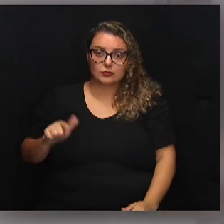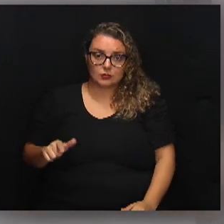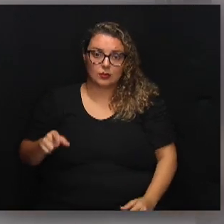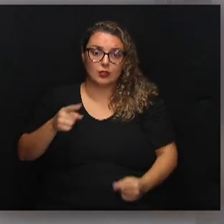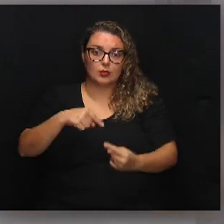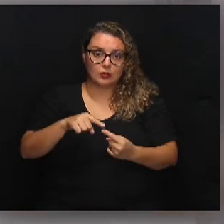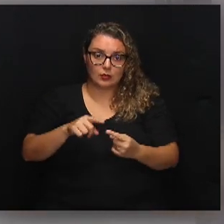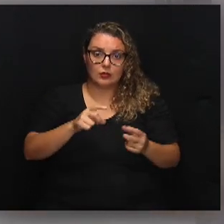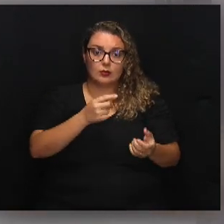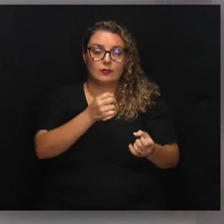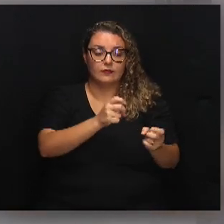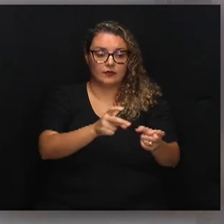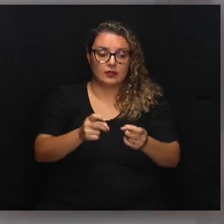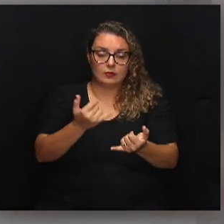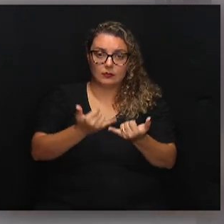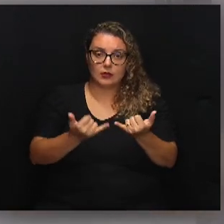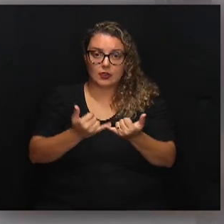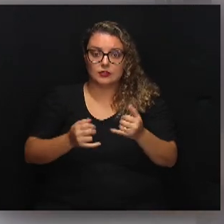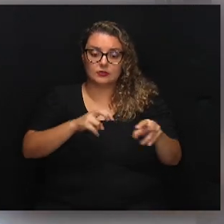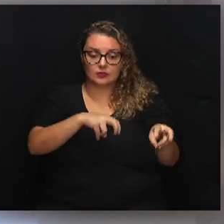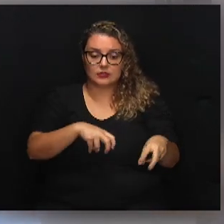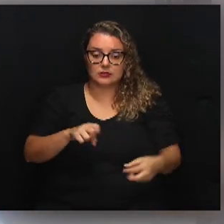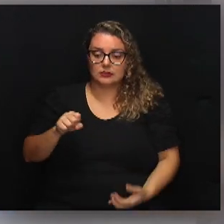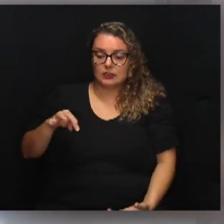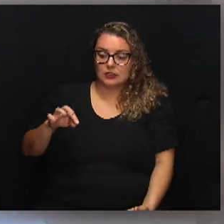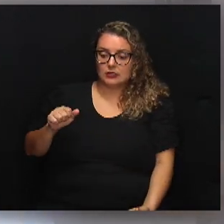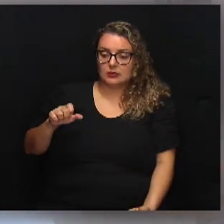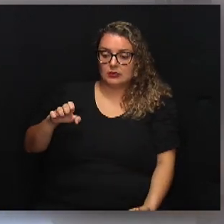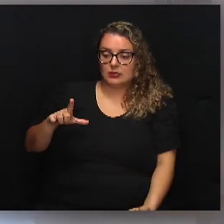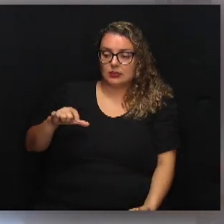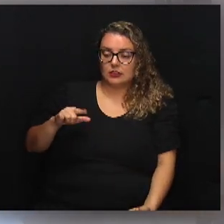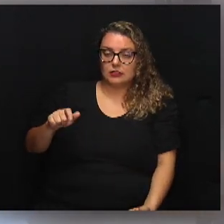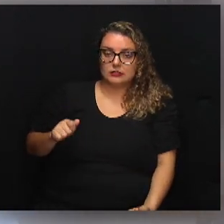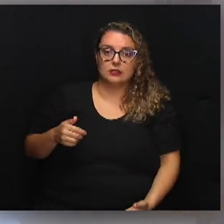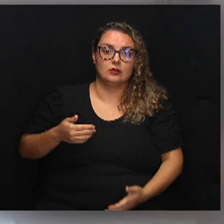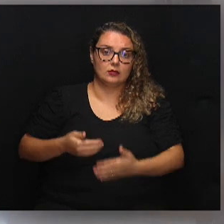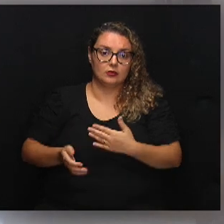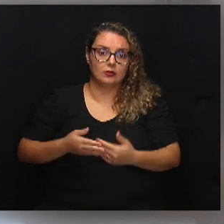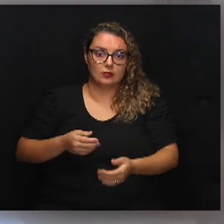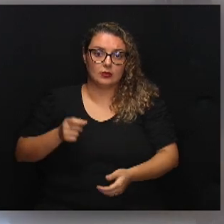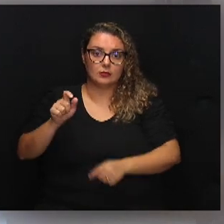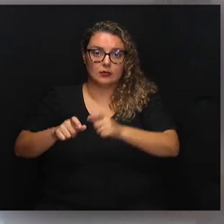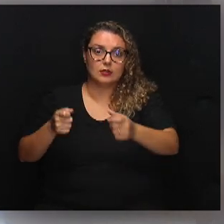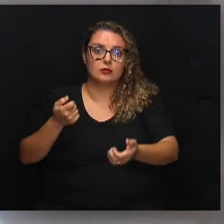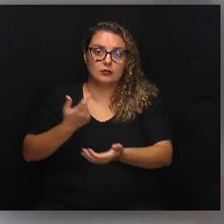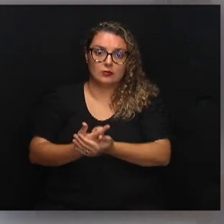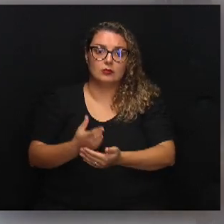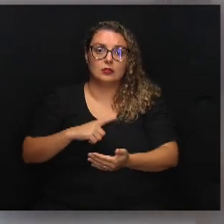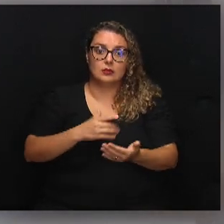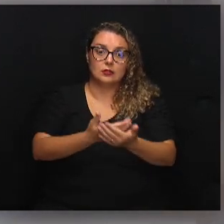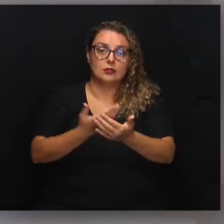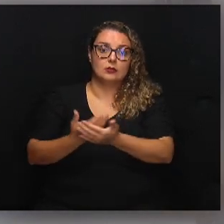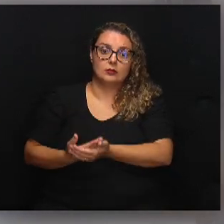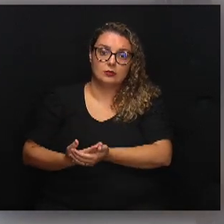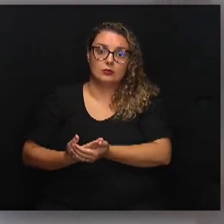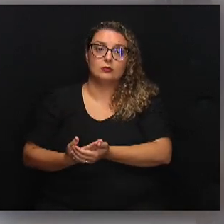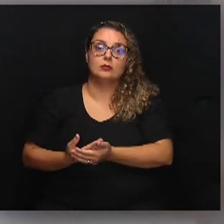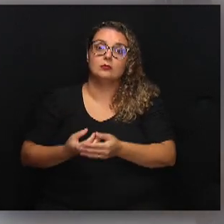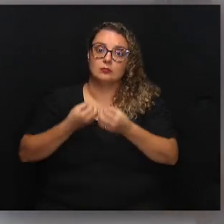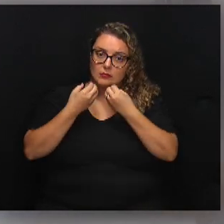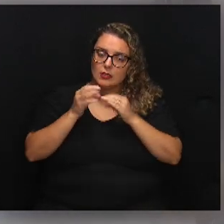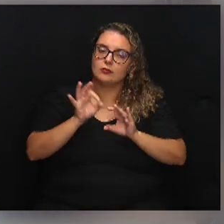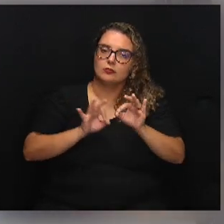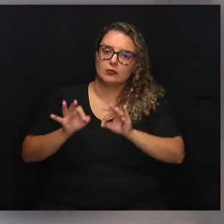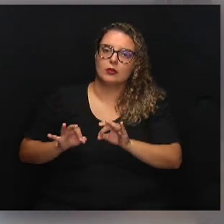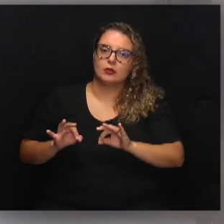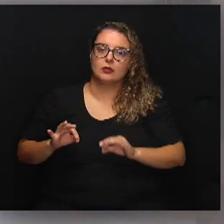de vender parte da Fazenda Santa Elisa, qualquer comprador vai ter a informação de que há um estudo muito bem feito de